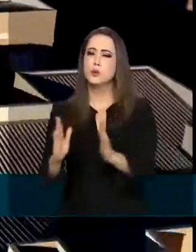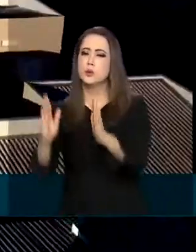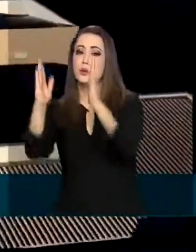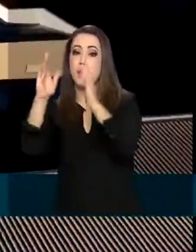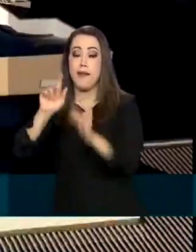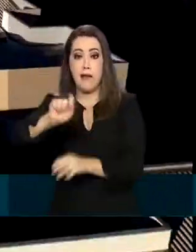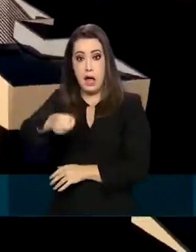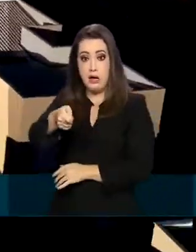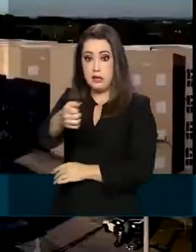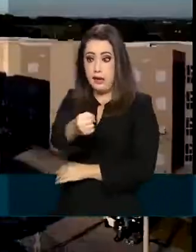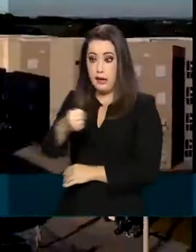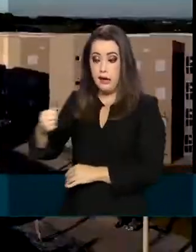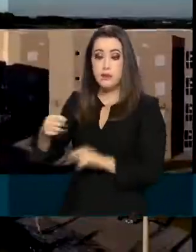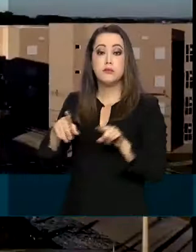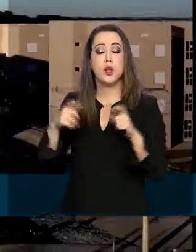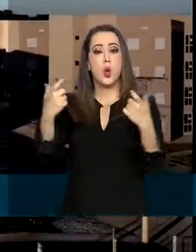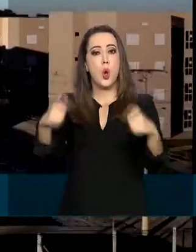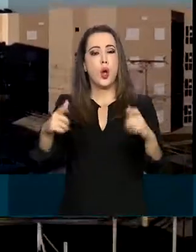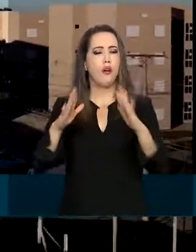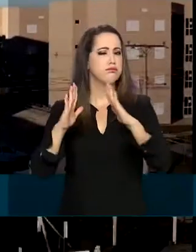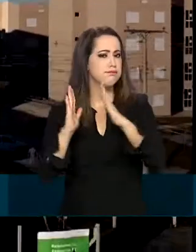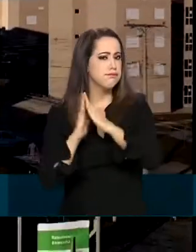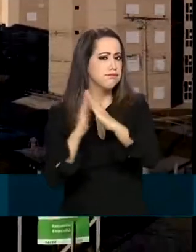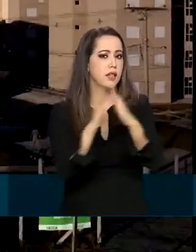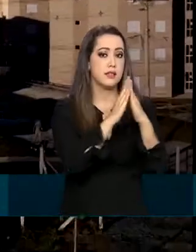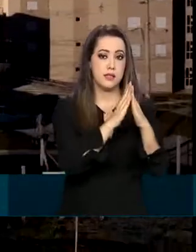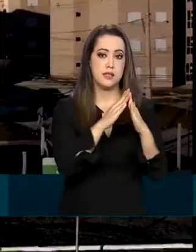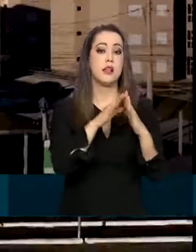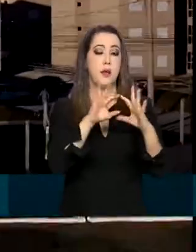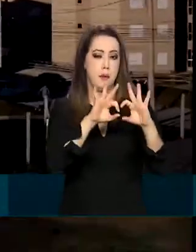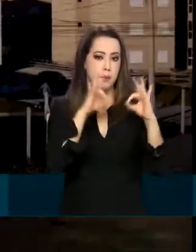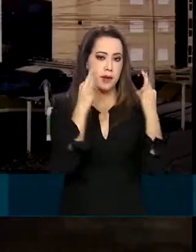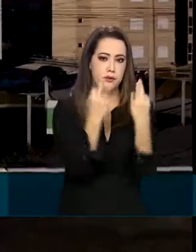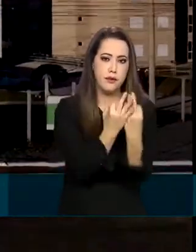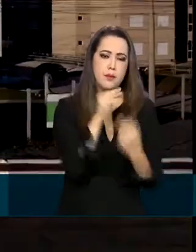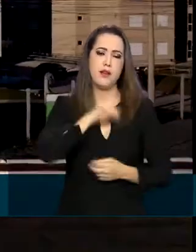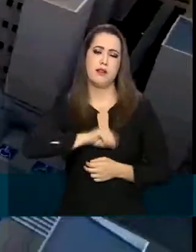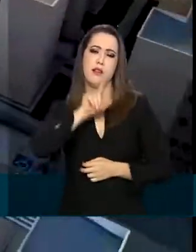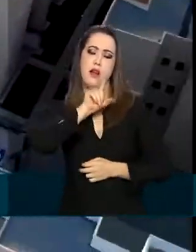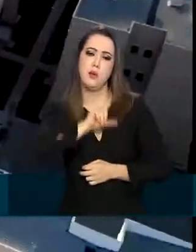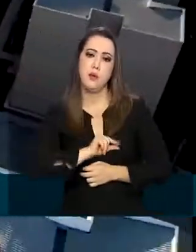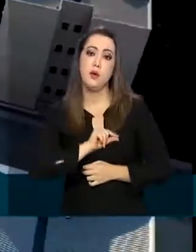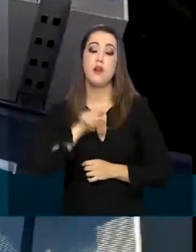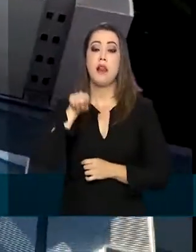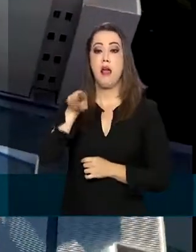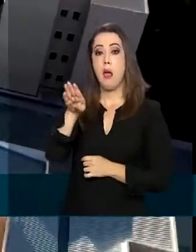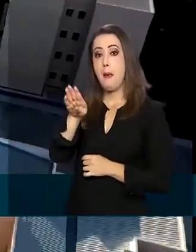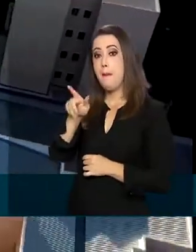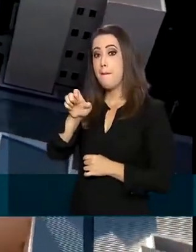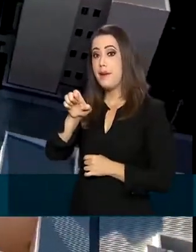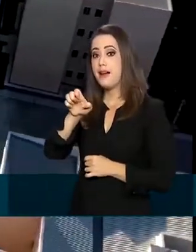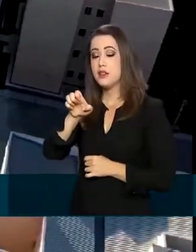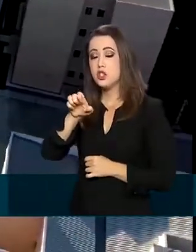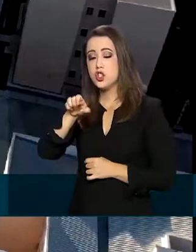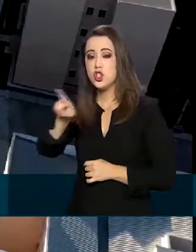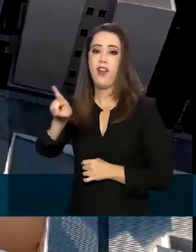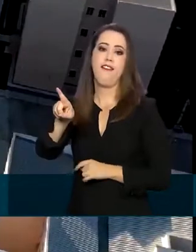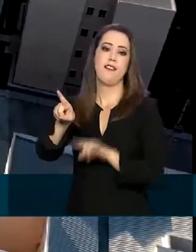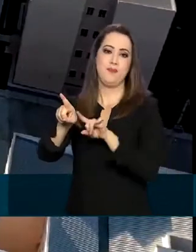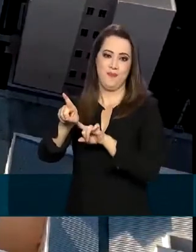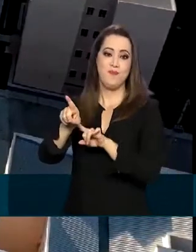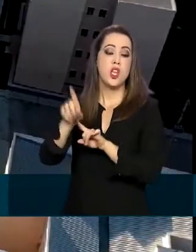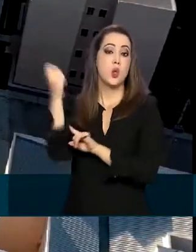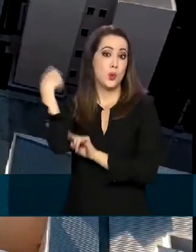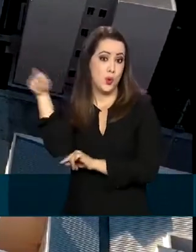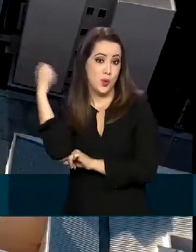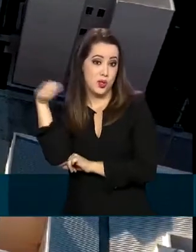1.164 unidades habitacionais para famílias de baixa renda no bairro Tarumã, em Bagé, Rio Grande do Sul. A obra